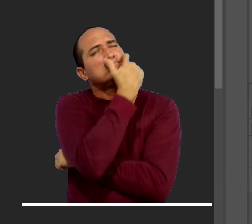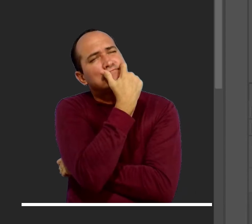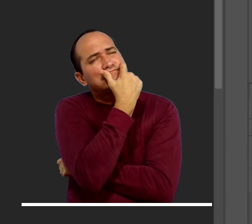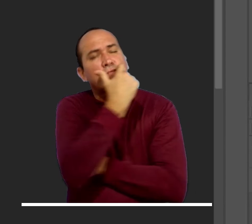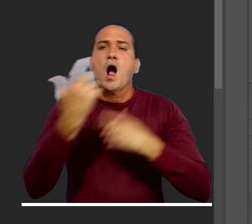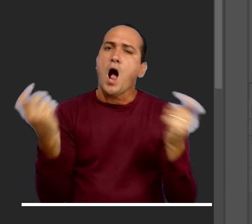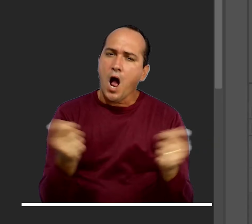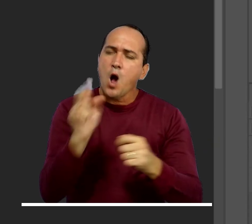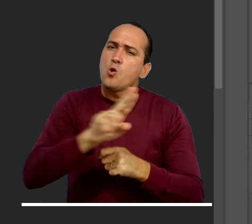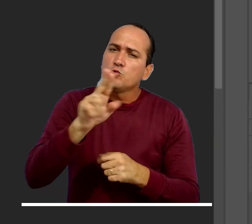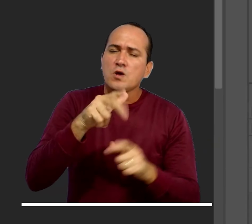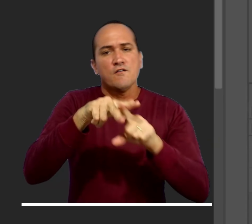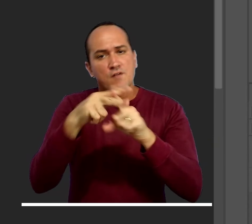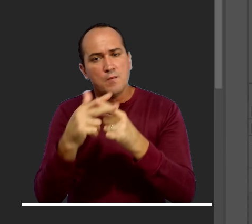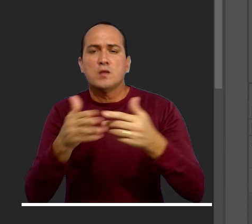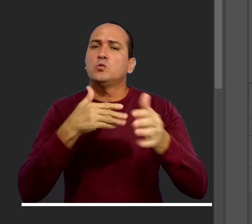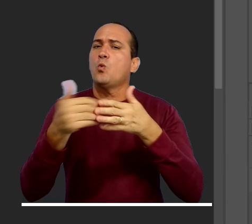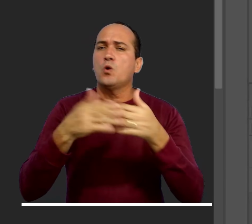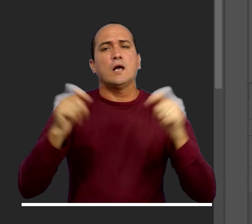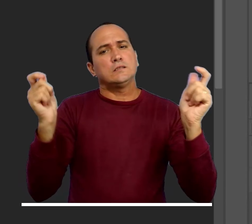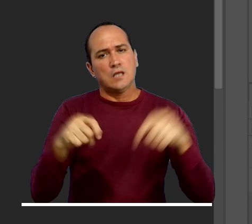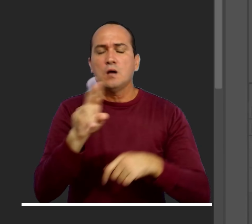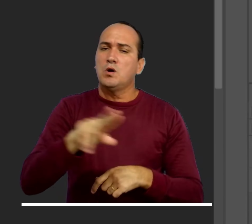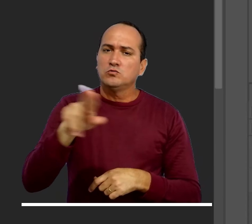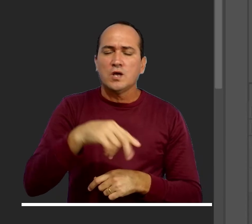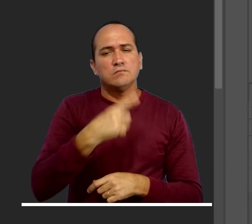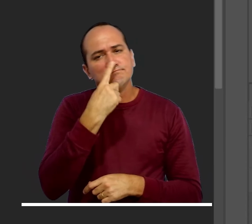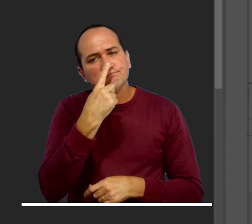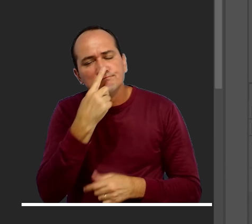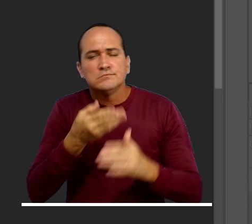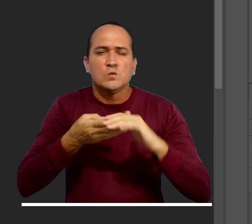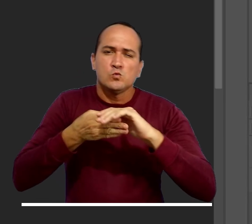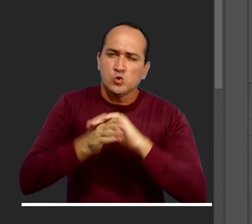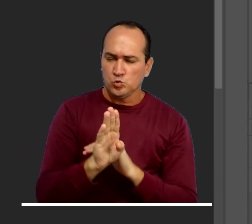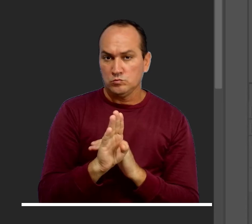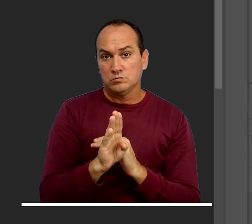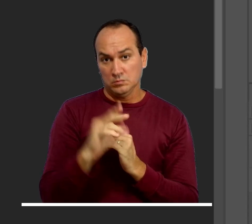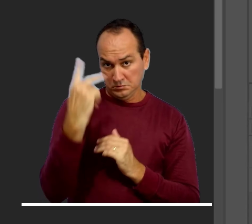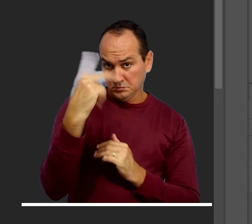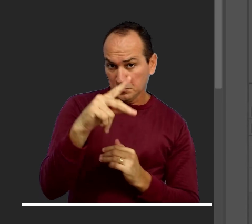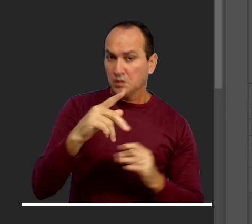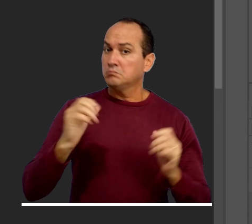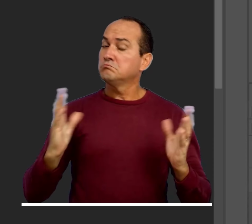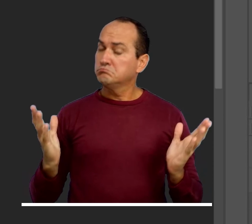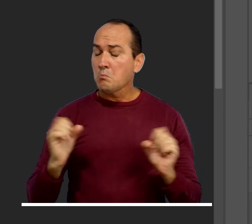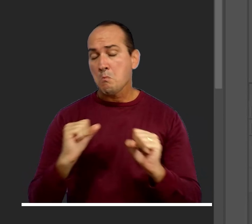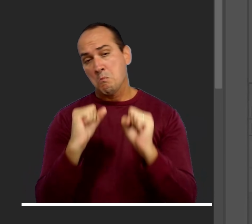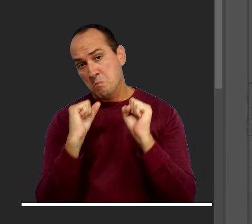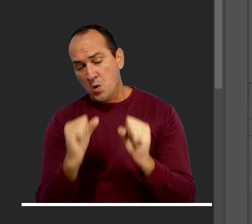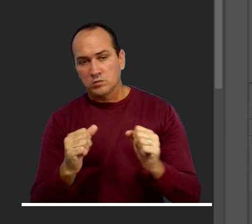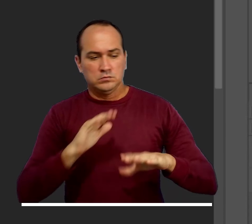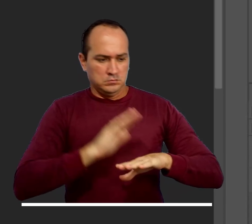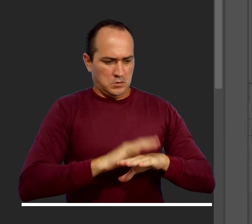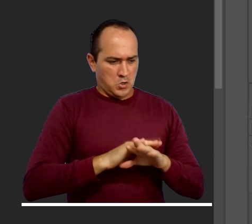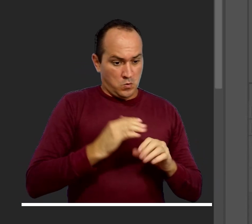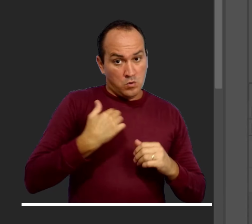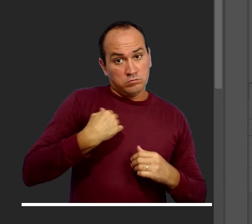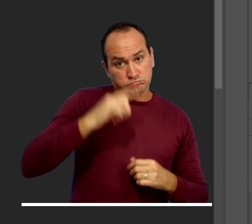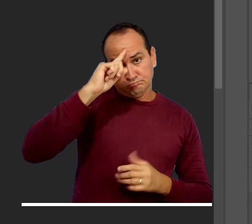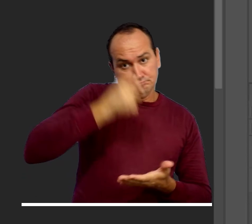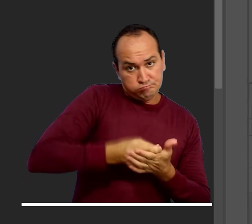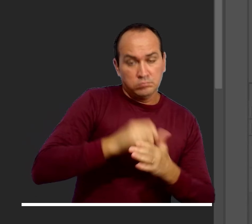que você quiser, a ferramenta que você tem mais intimidade e mais costume de utilizar. Não precisa ser essas ferramentas que eu vou utilizar nesse caso